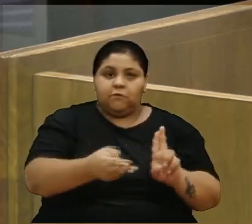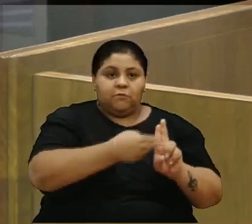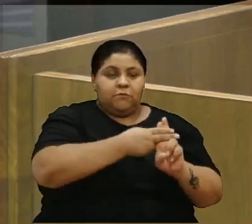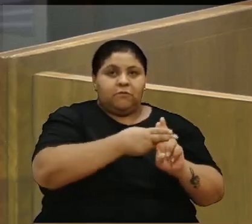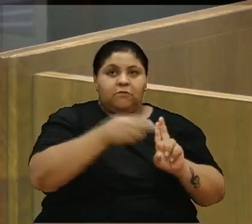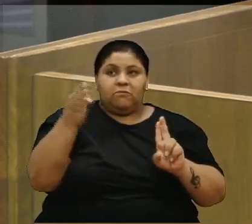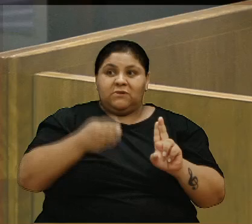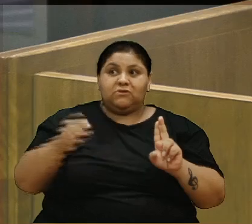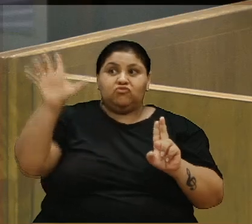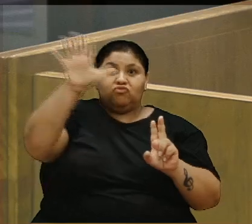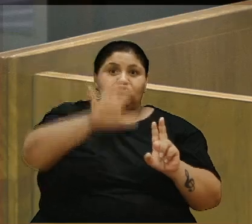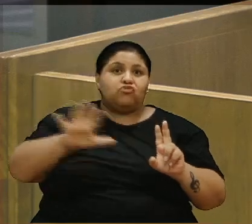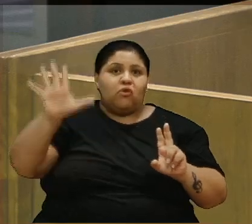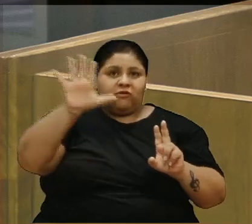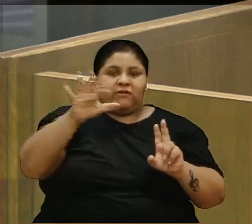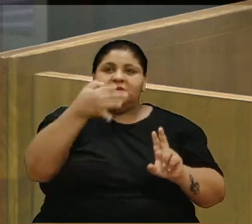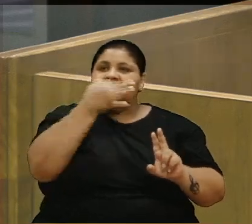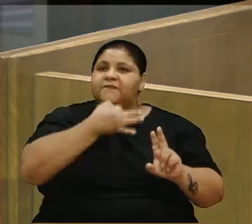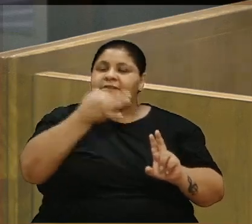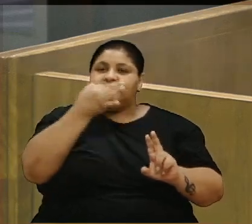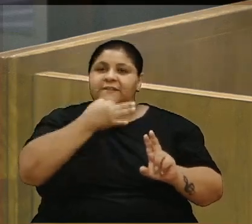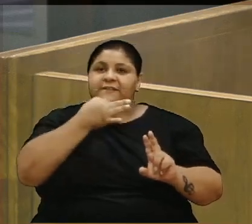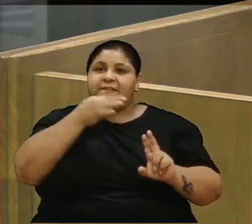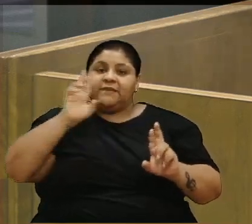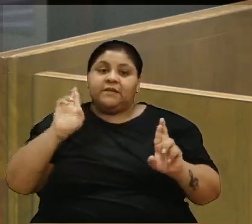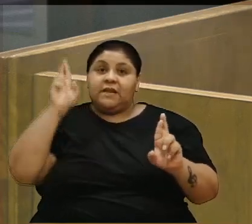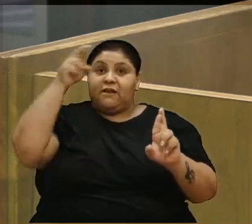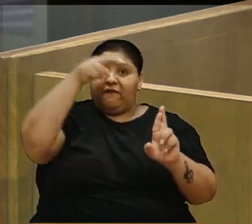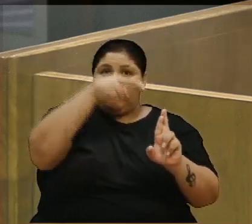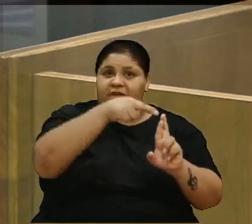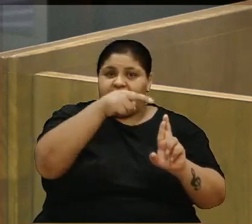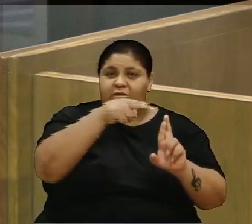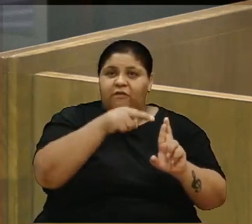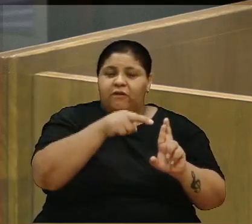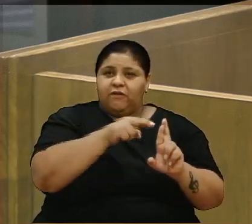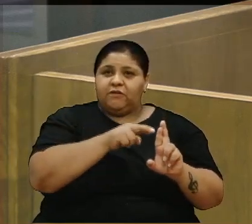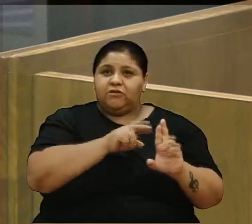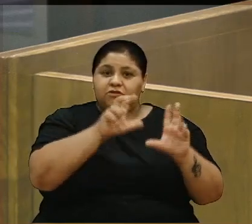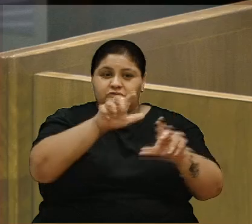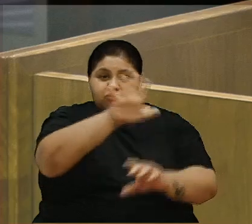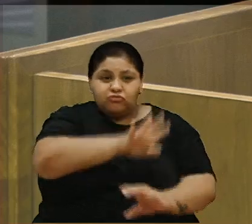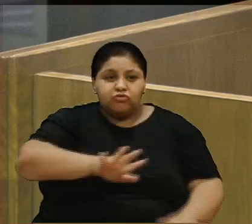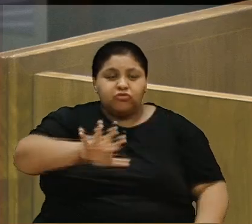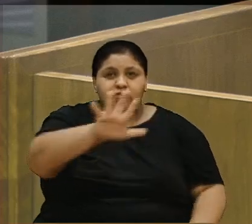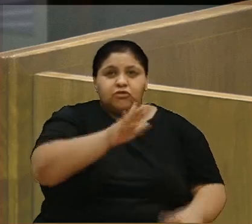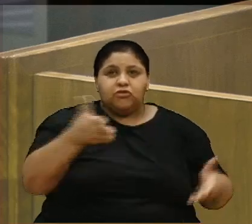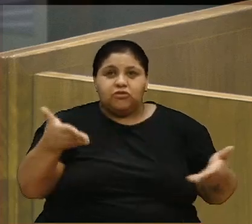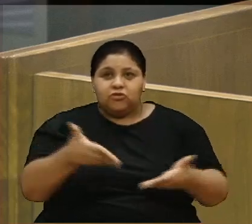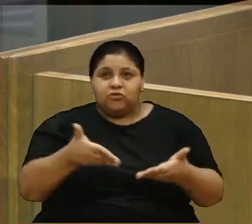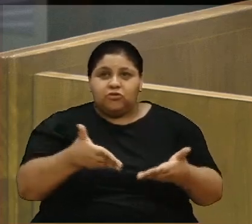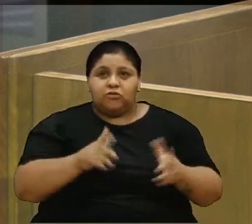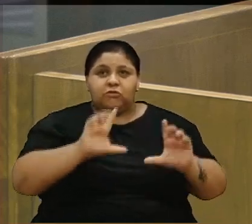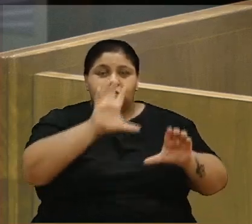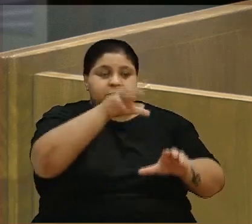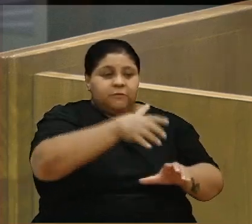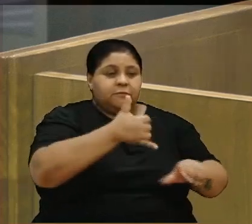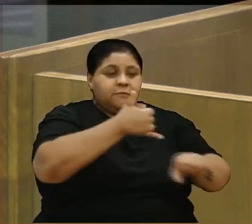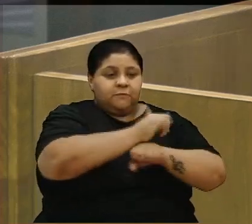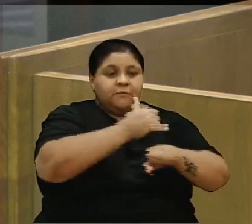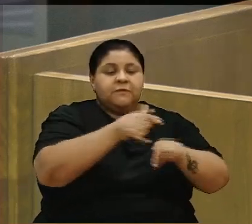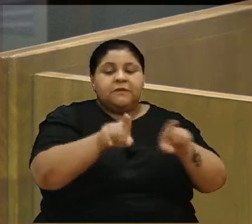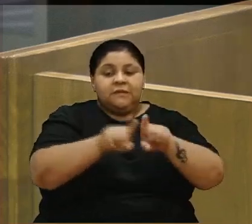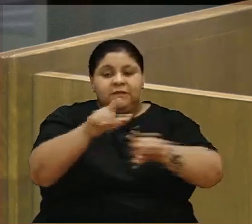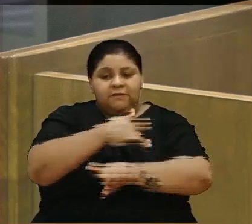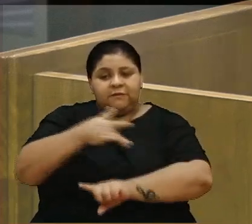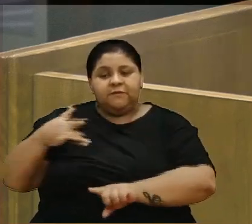Brasil inteiro. A nossa cidade seria referência, além de todas as áreas que nós somos hoje no polo metal mecânico, também na área da